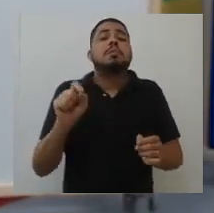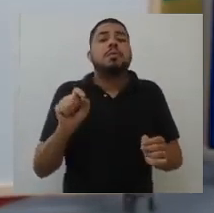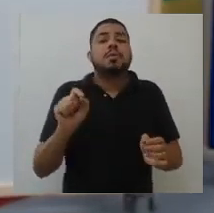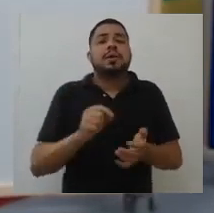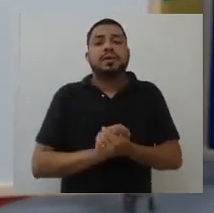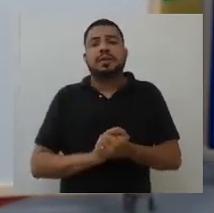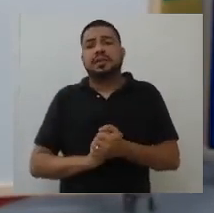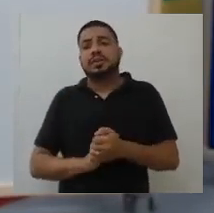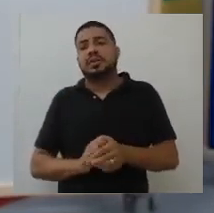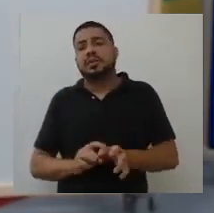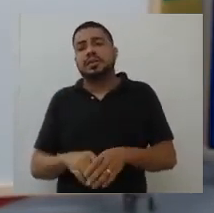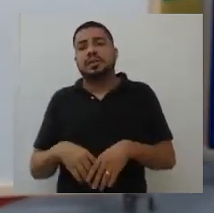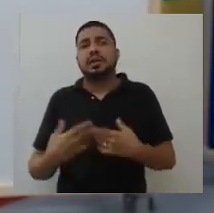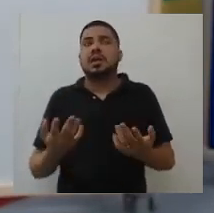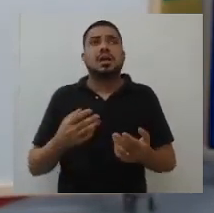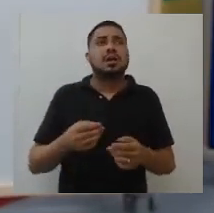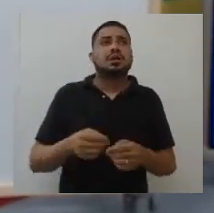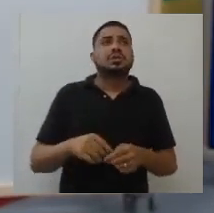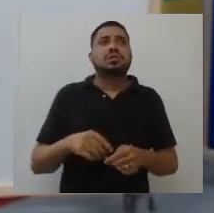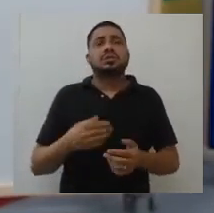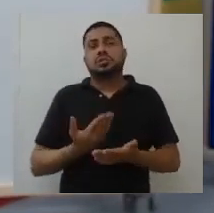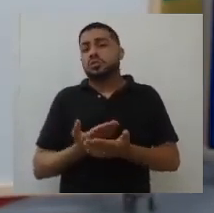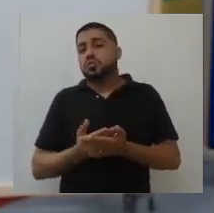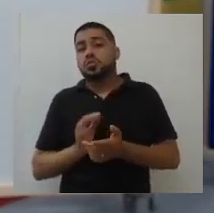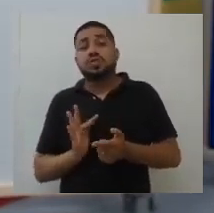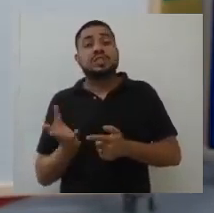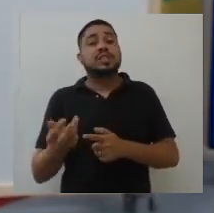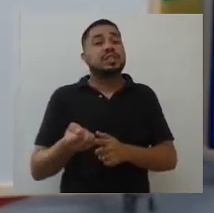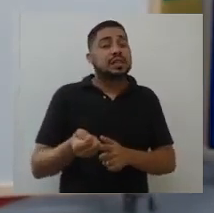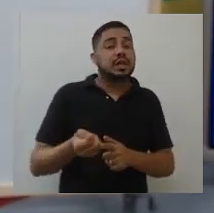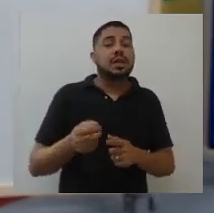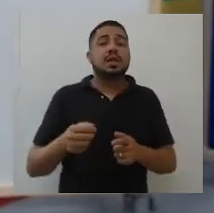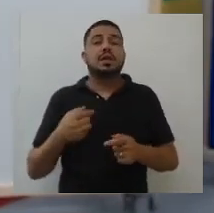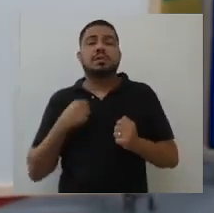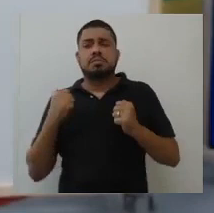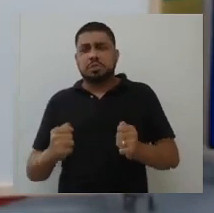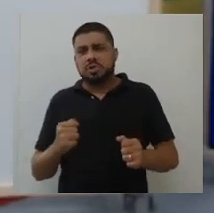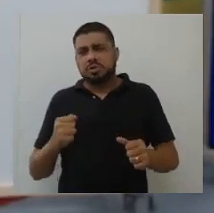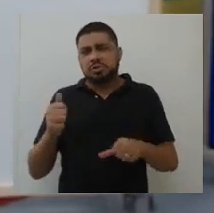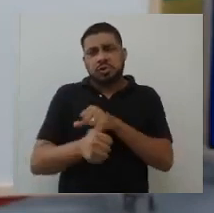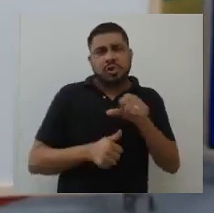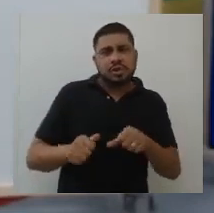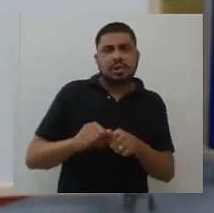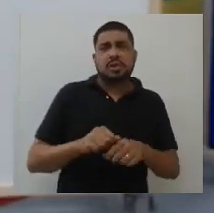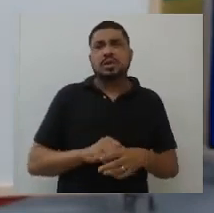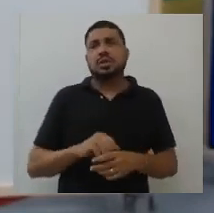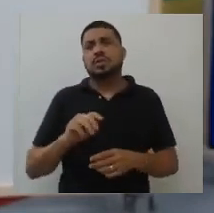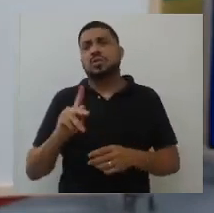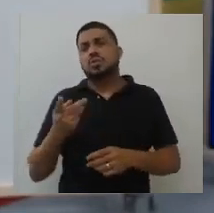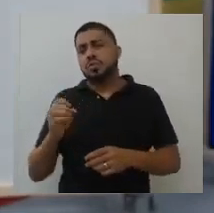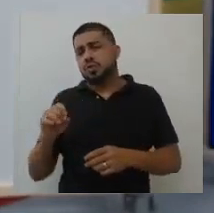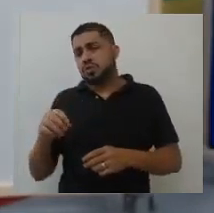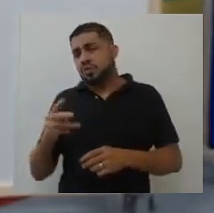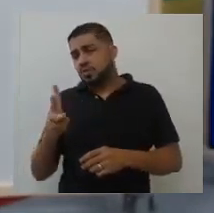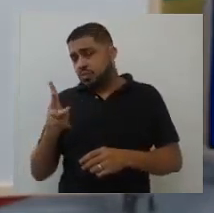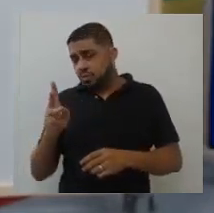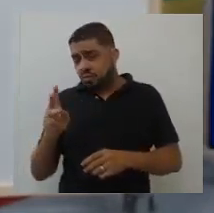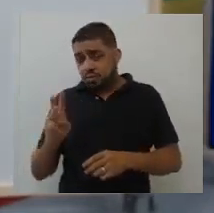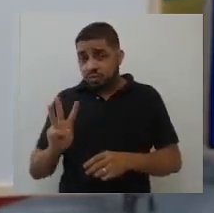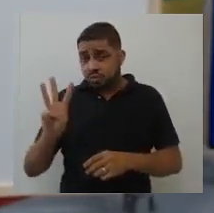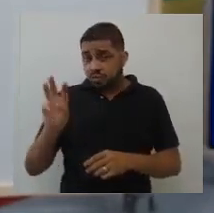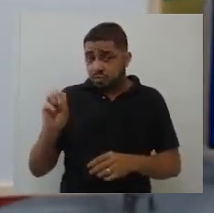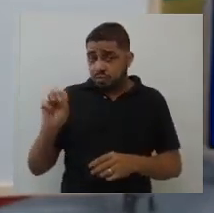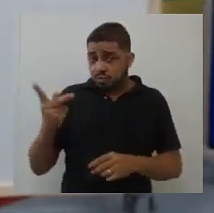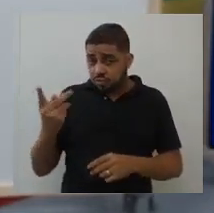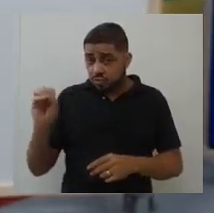What do you study? I study physics. Eu estudo física. Será que eu posso trocar o what por who? Who, a gente sabe que